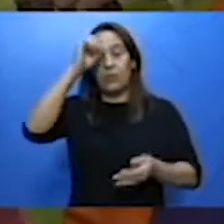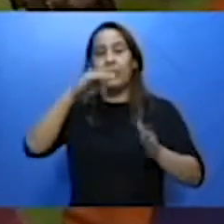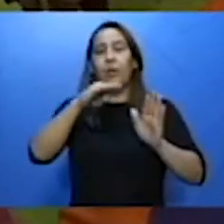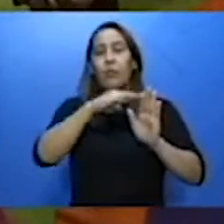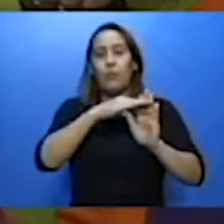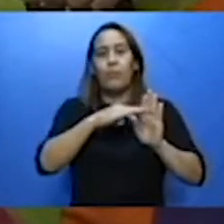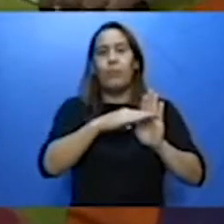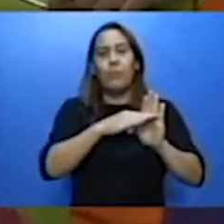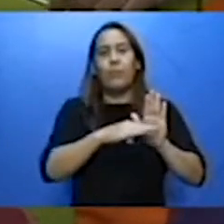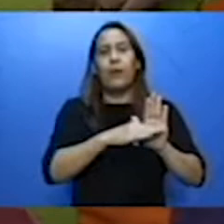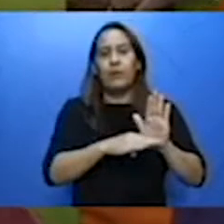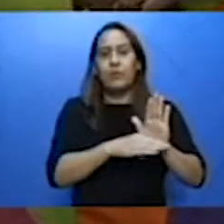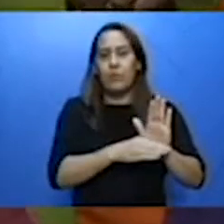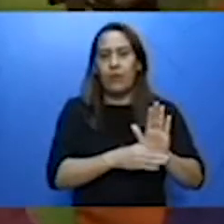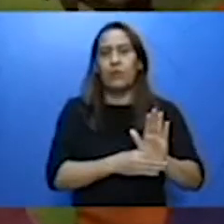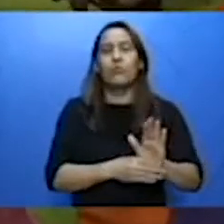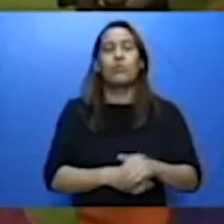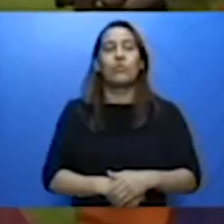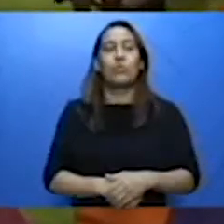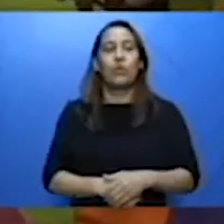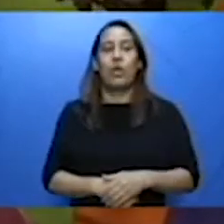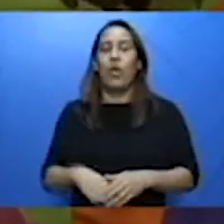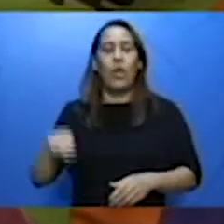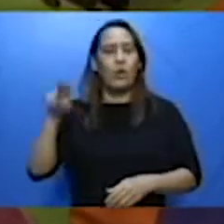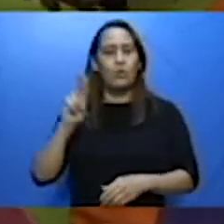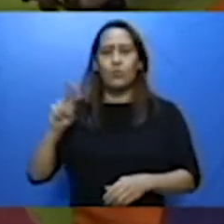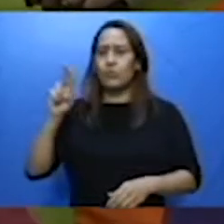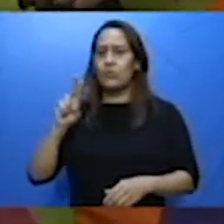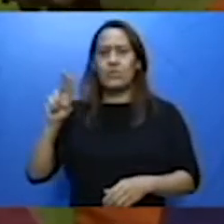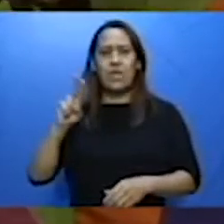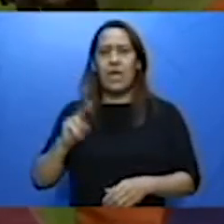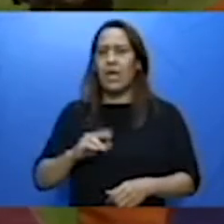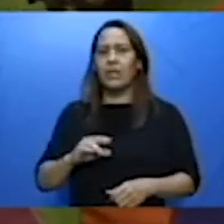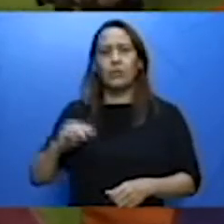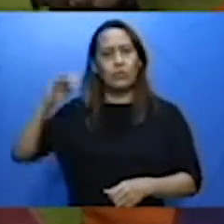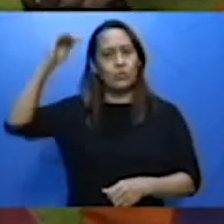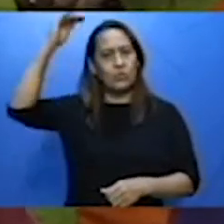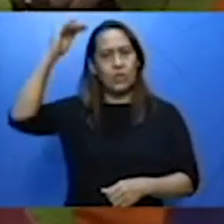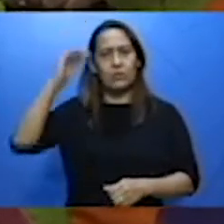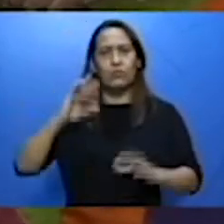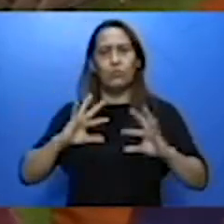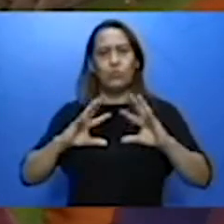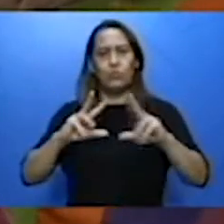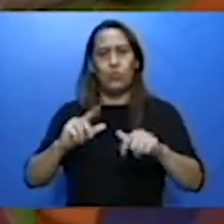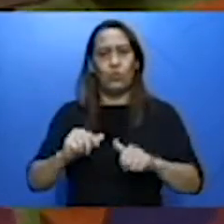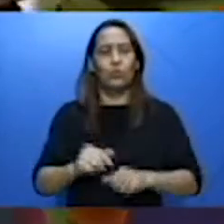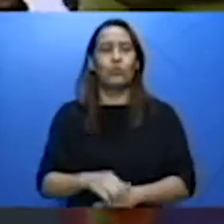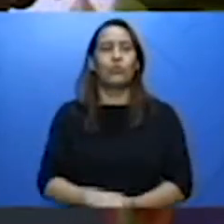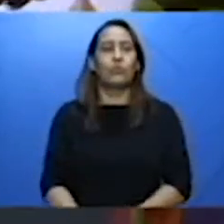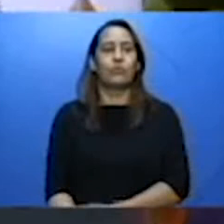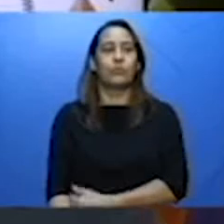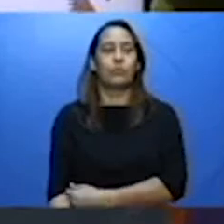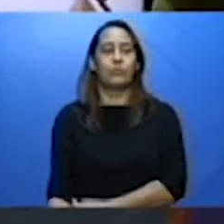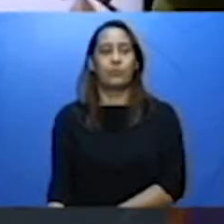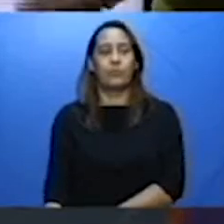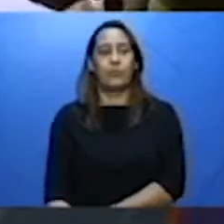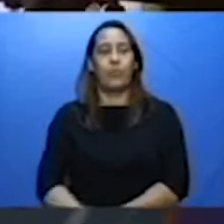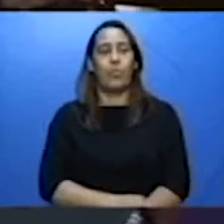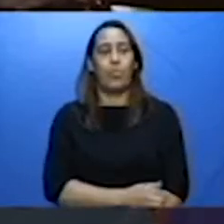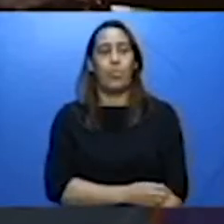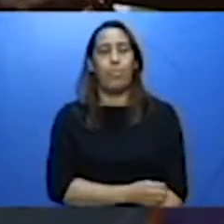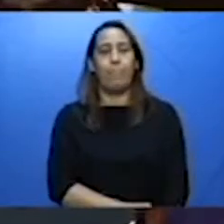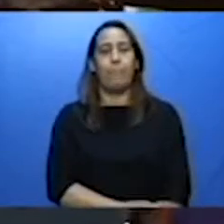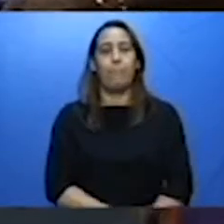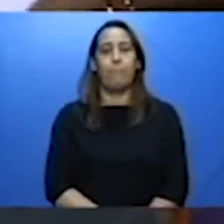algoritmo convencional, que é o mais usado pelos adultos, por todos, tá bom? Então, vamos lá.